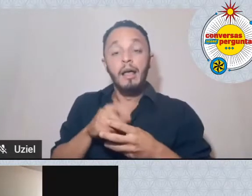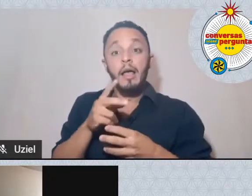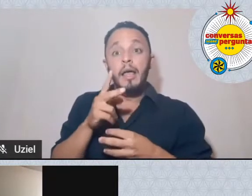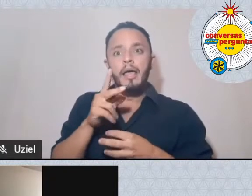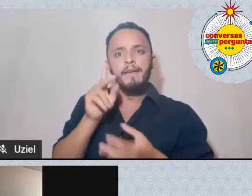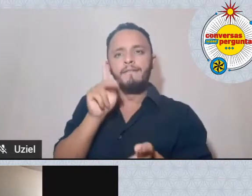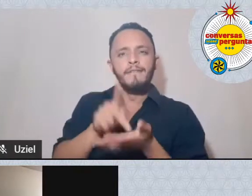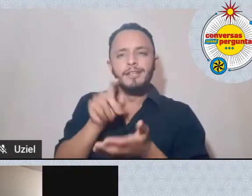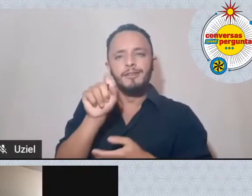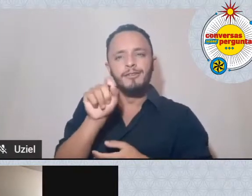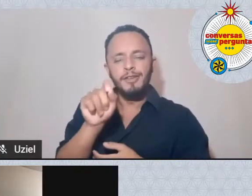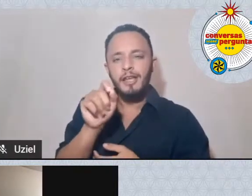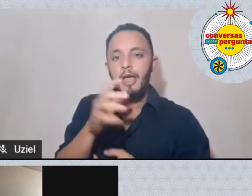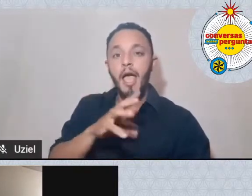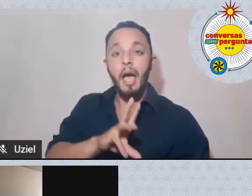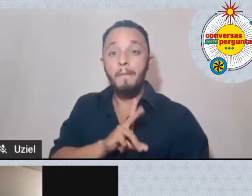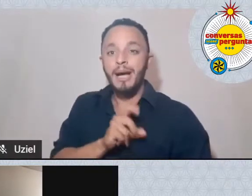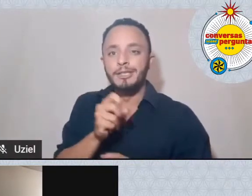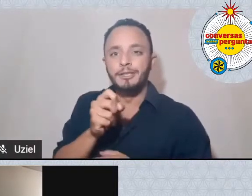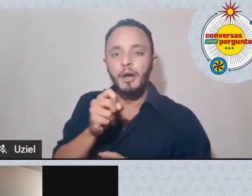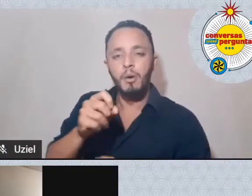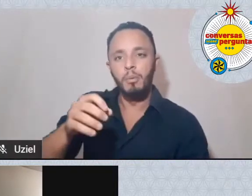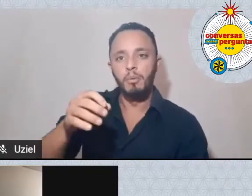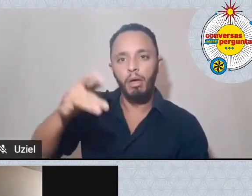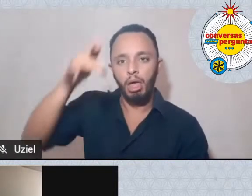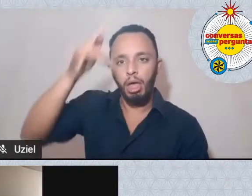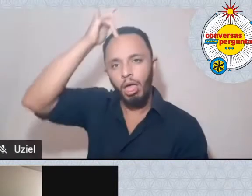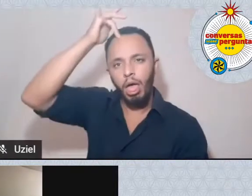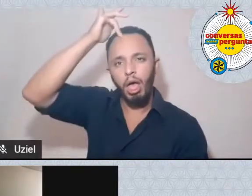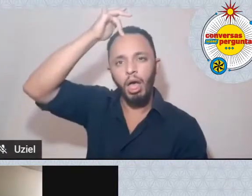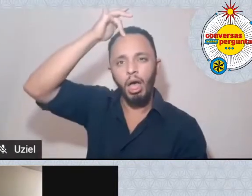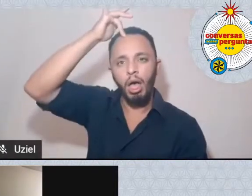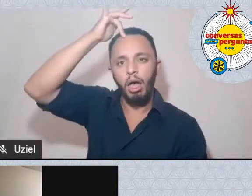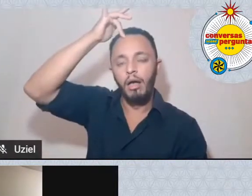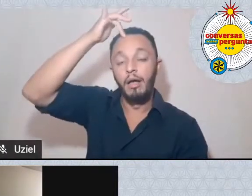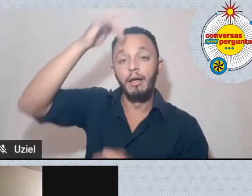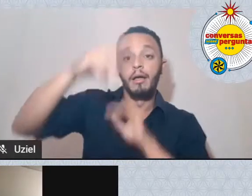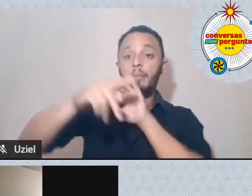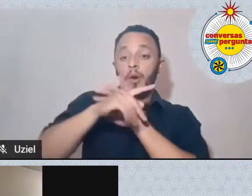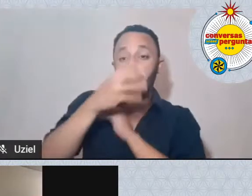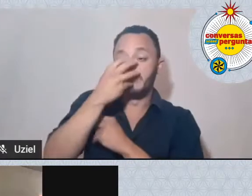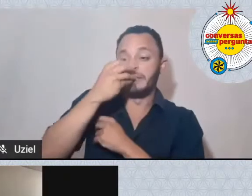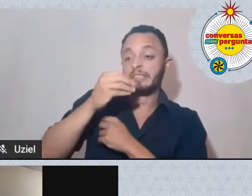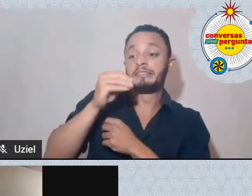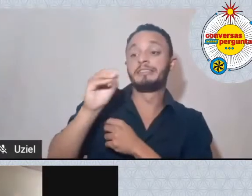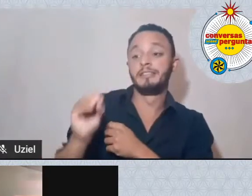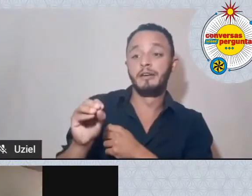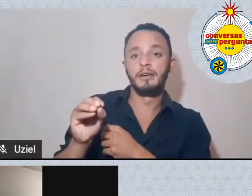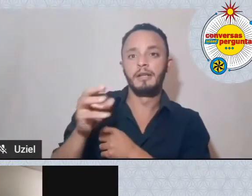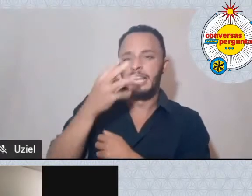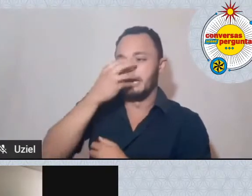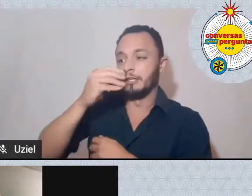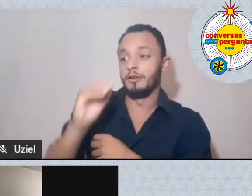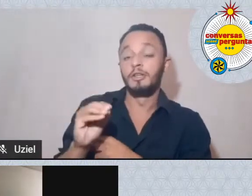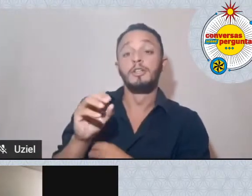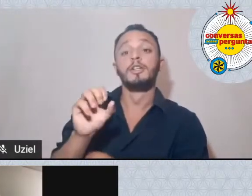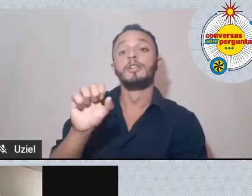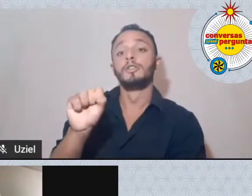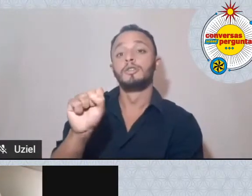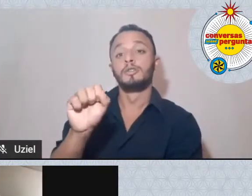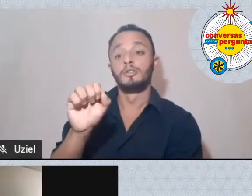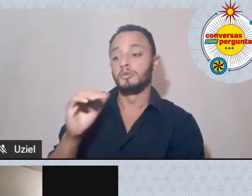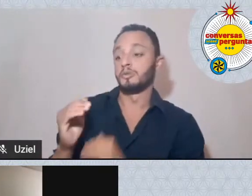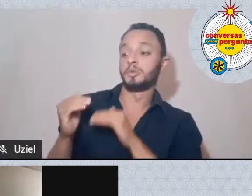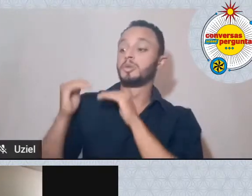ignorância. Não a ignorância soberba, a ignorância que você acha, a ignorância, vamos dizer